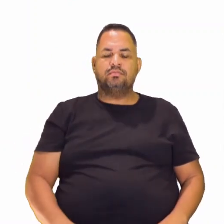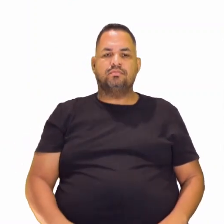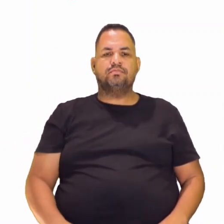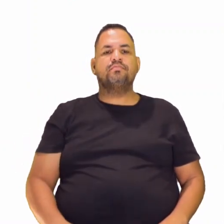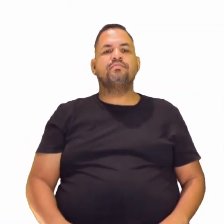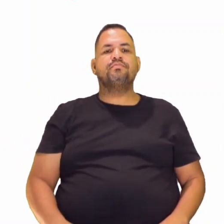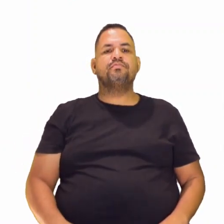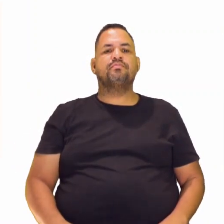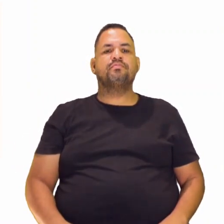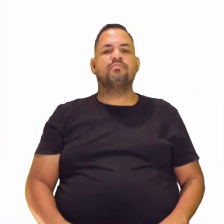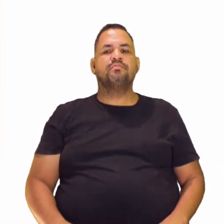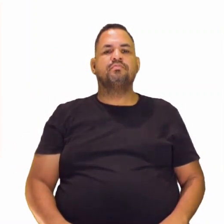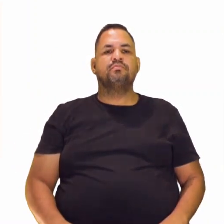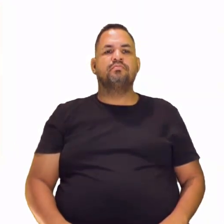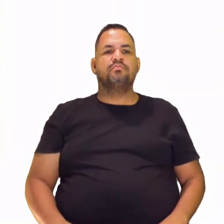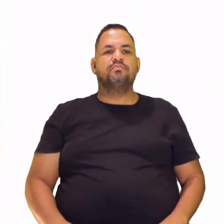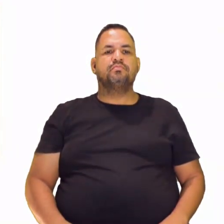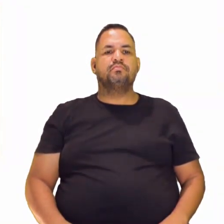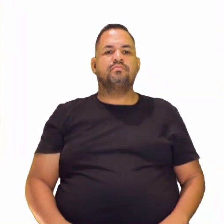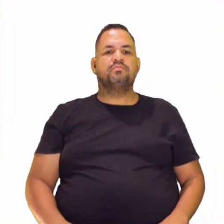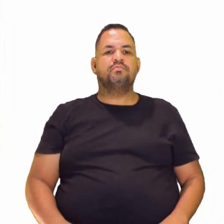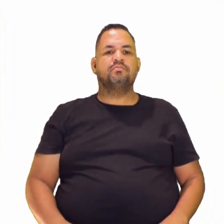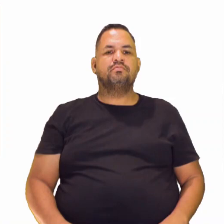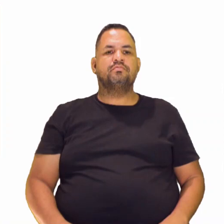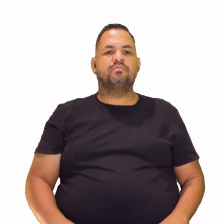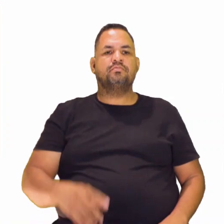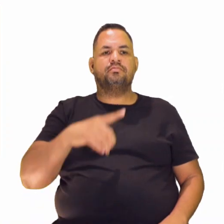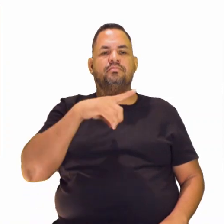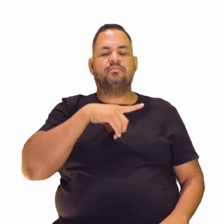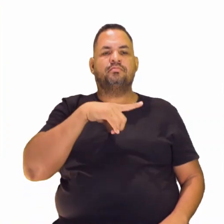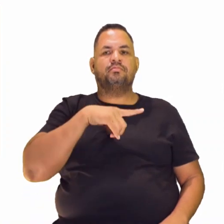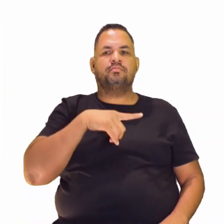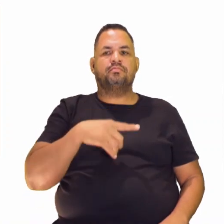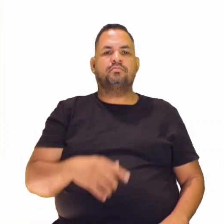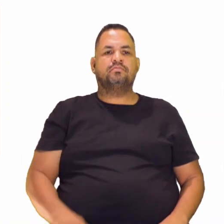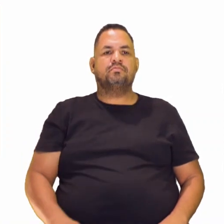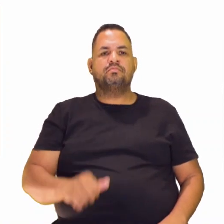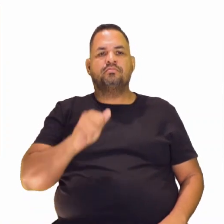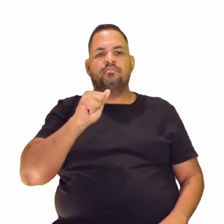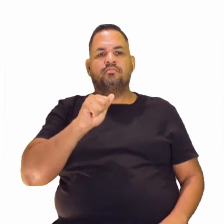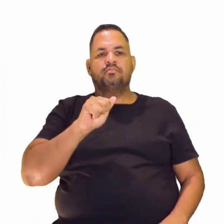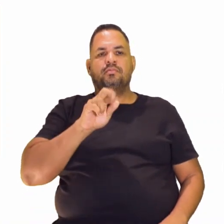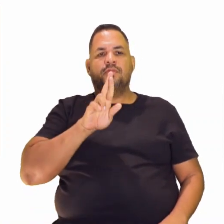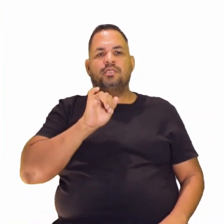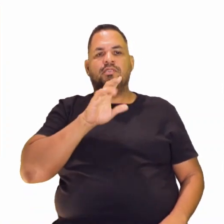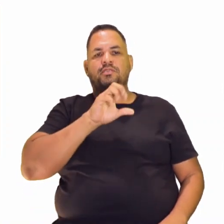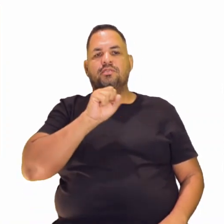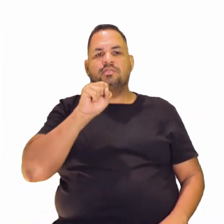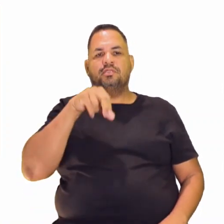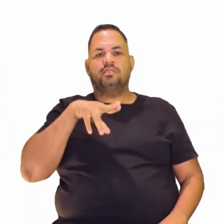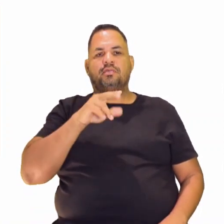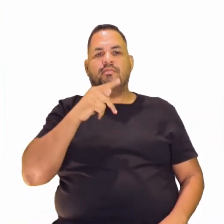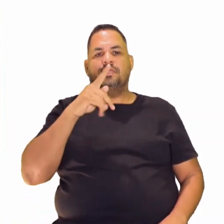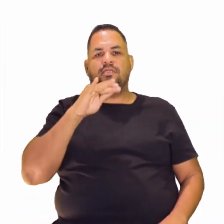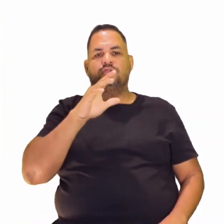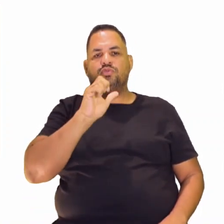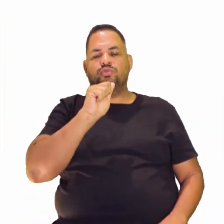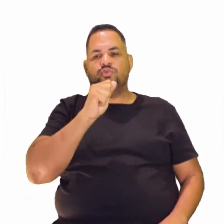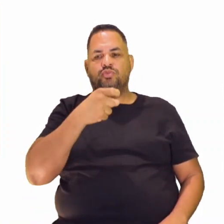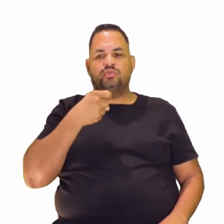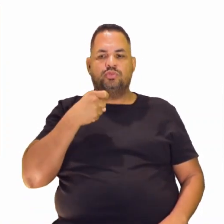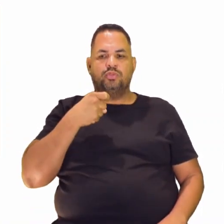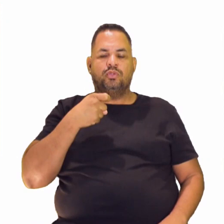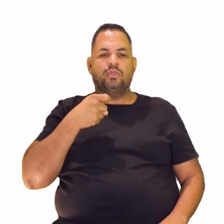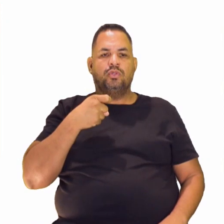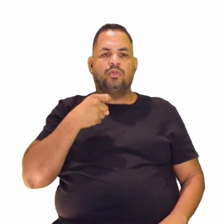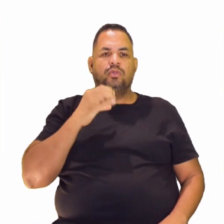Olha aí o grande valor dessa artista, né? Temos também a Arissana Patachó, uma